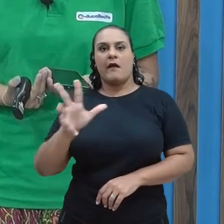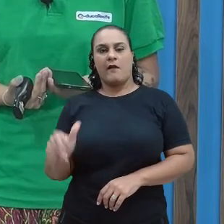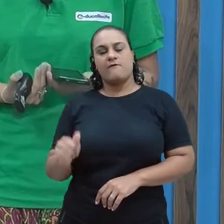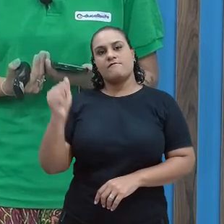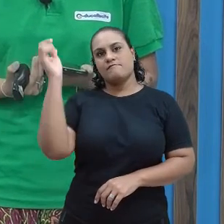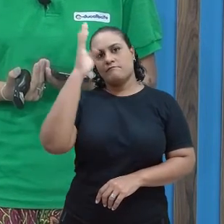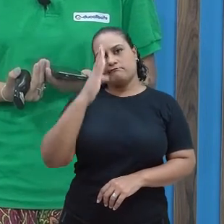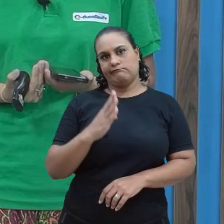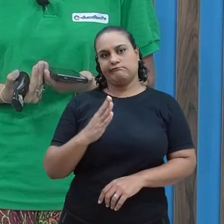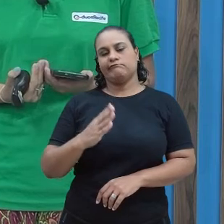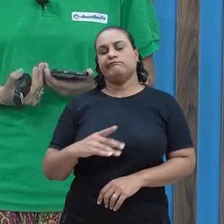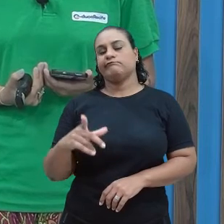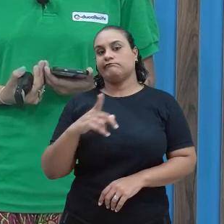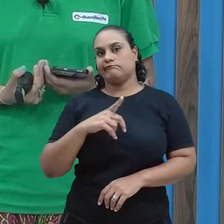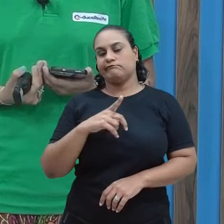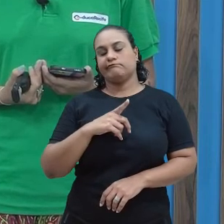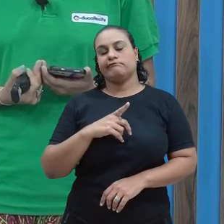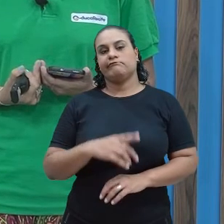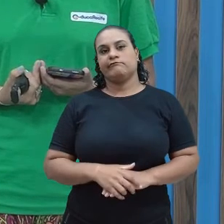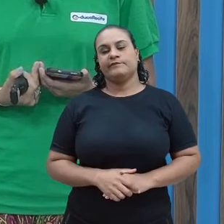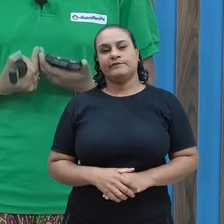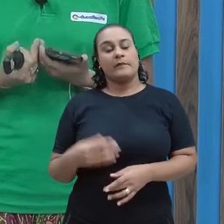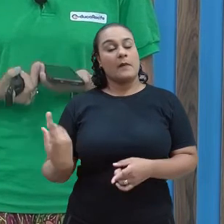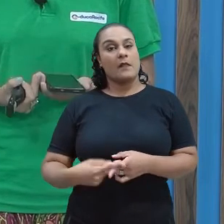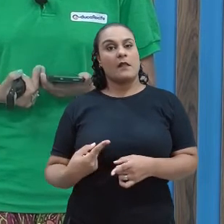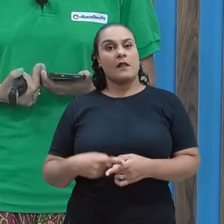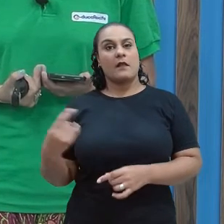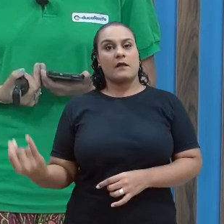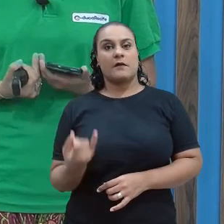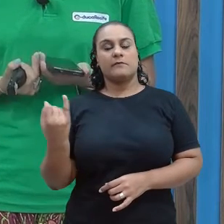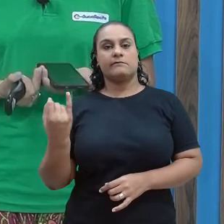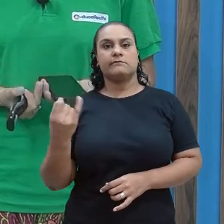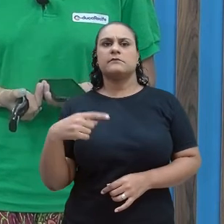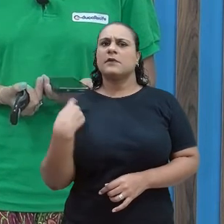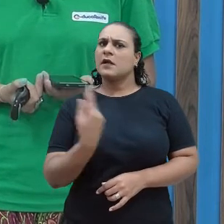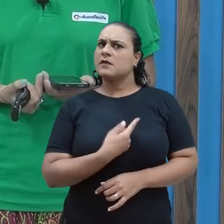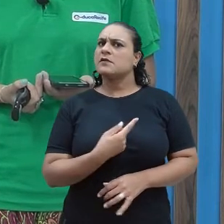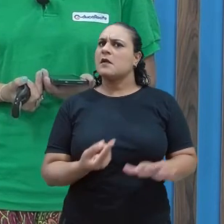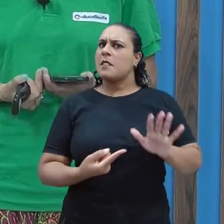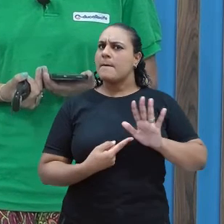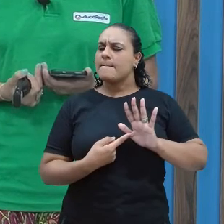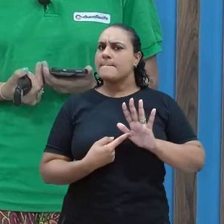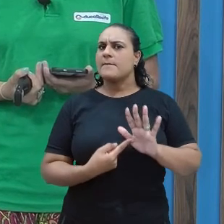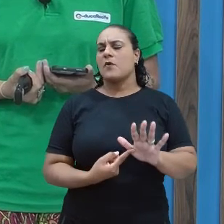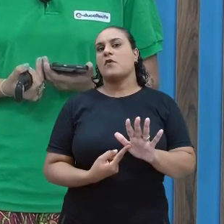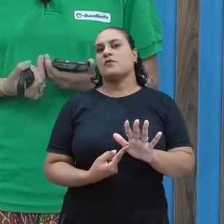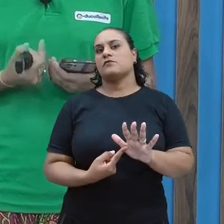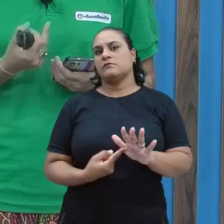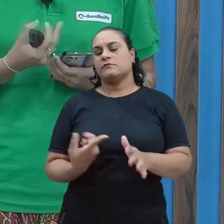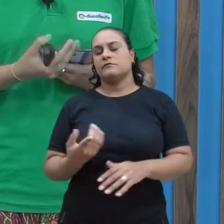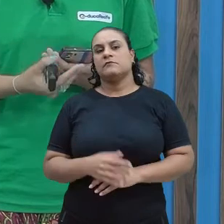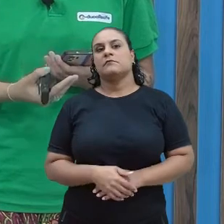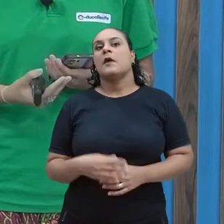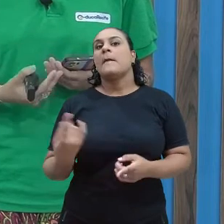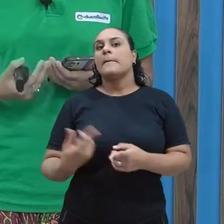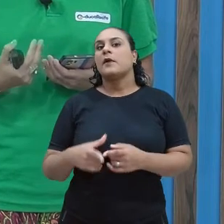afro-brasileira que a gente tem. Porque é importante que a gente também traga essa narrativa, porque a gente tem uma história muito